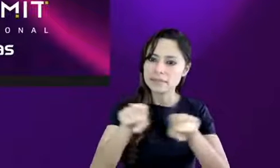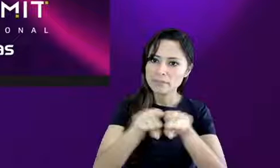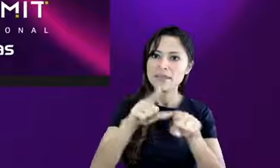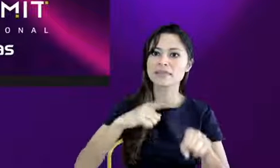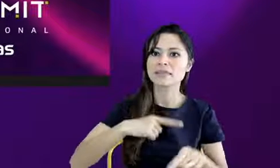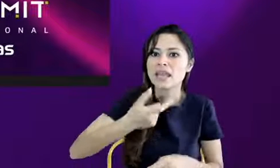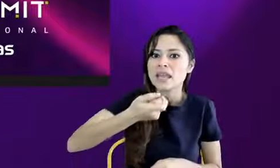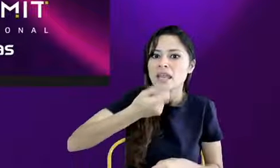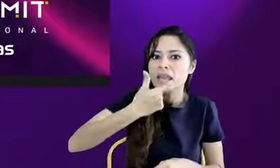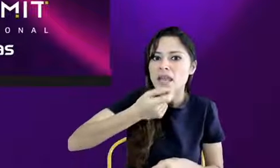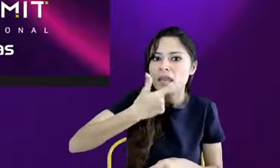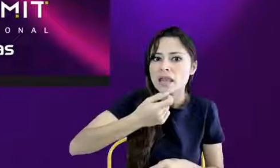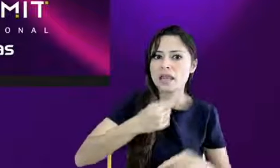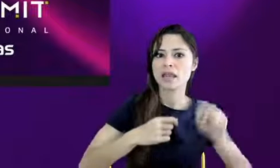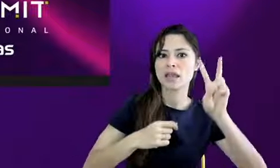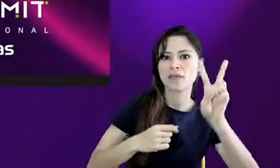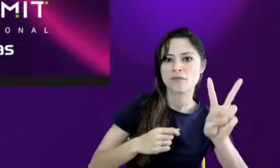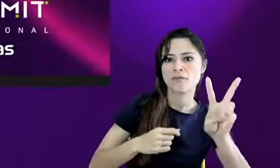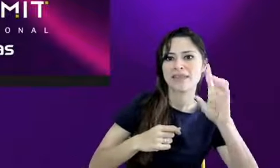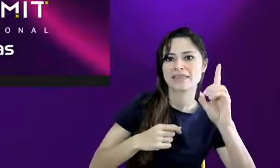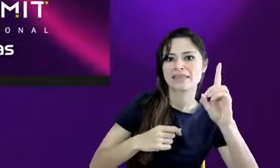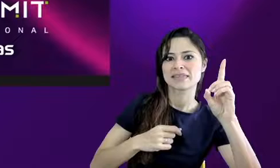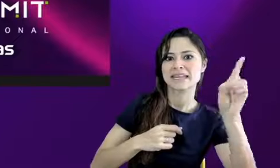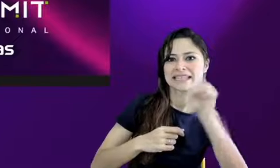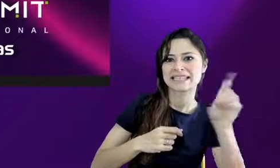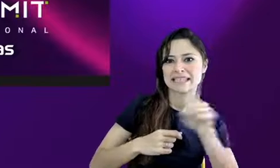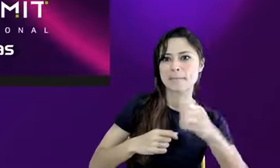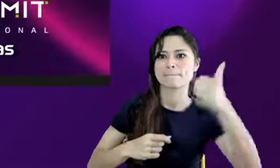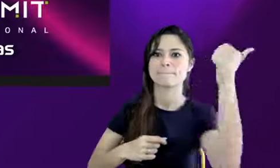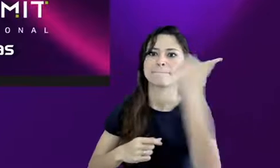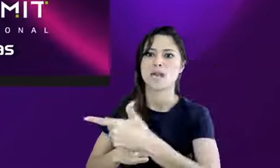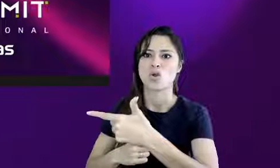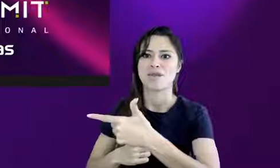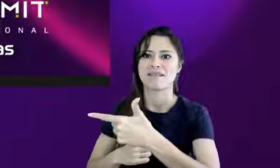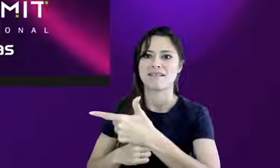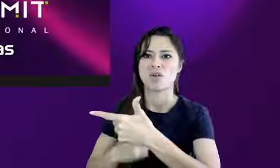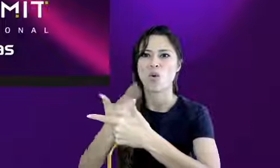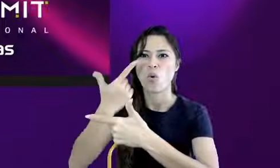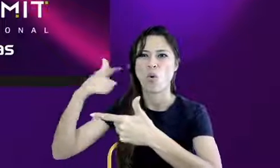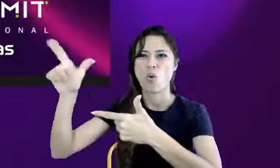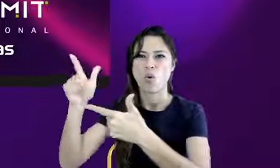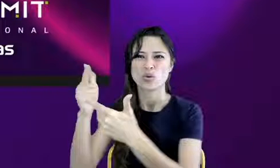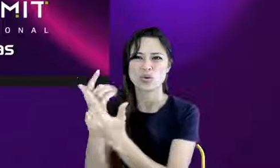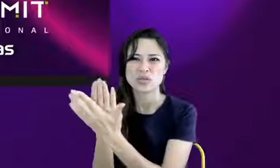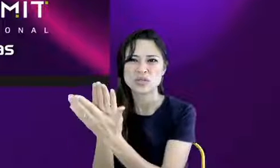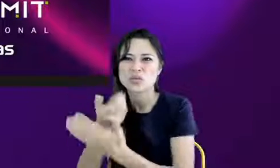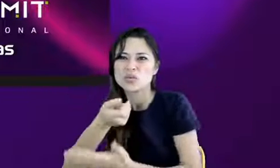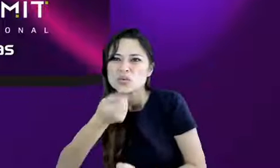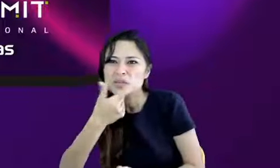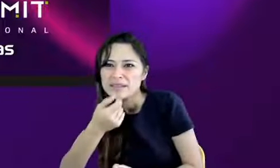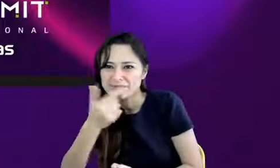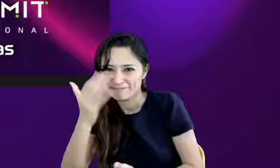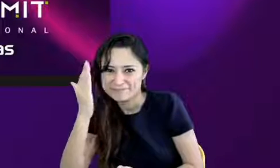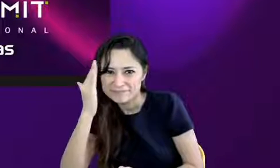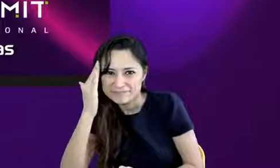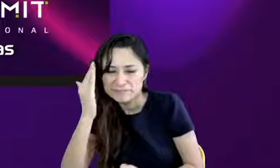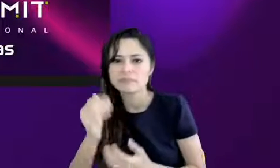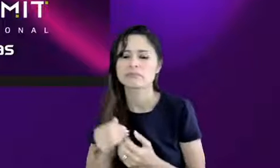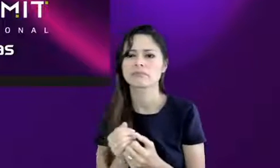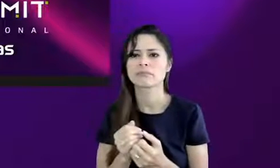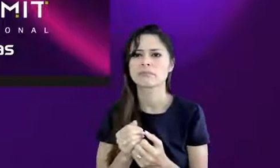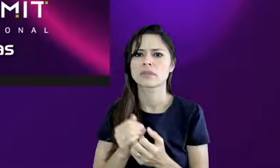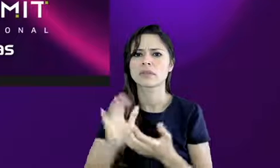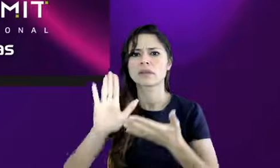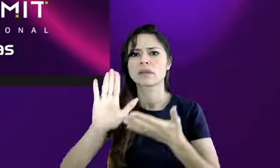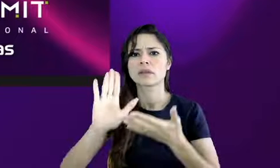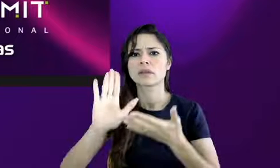ao vedolizumab em pacientes com falha a anti-TNF. Alguns estudos, como eu falei, de vida real, vieram questionar esse